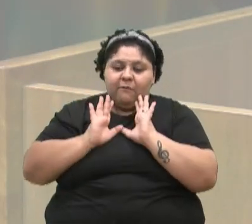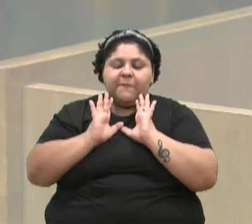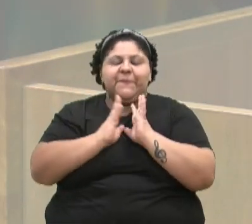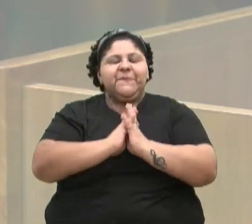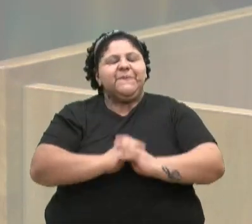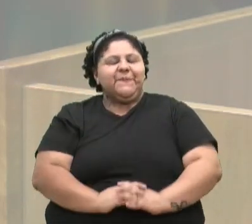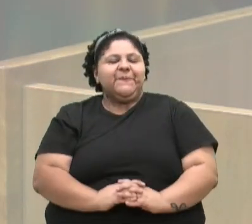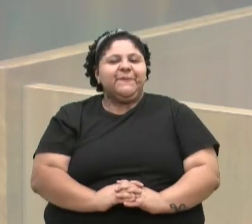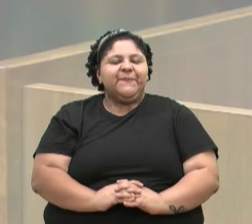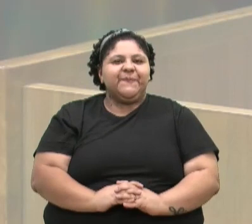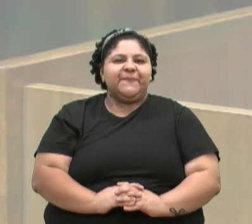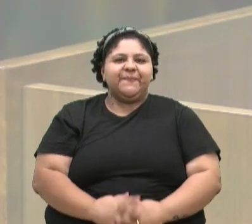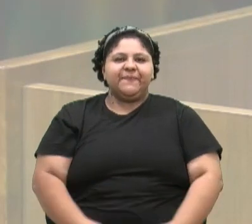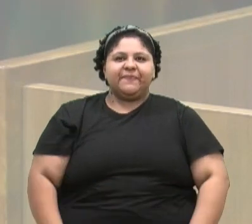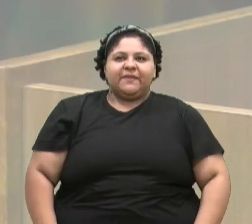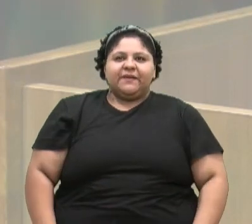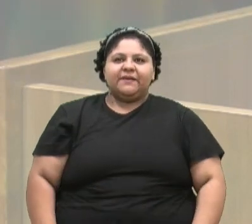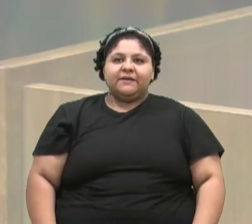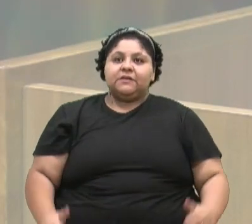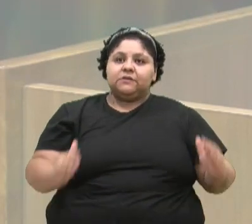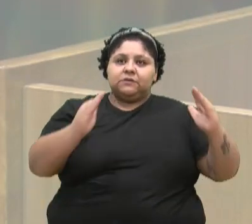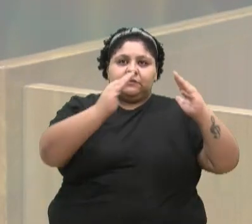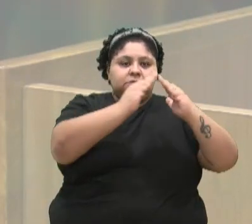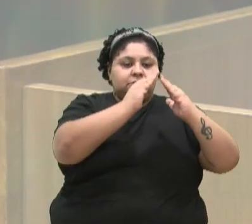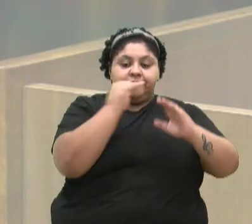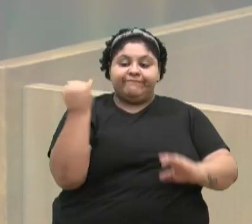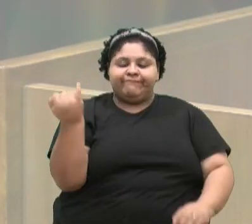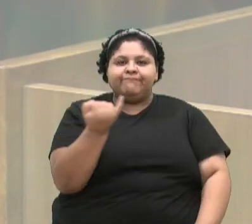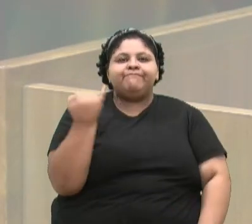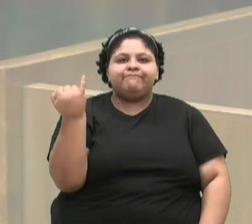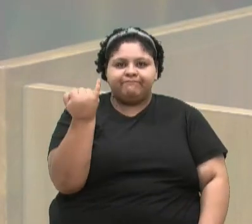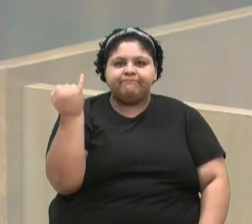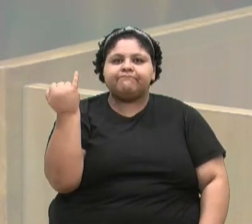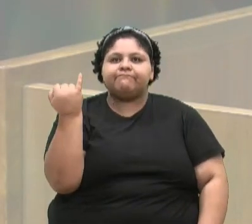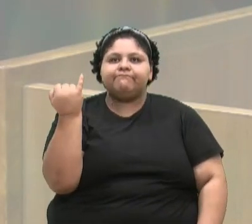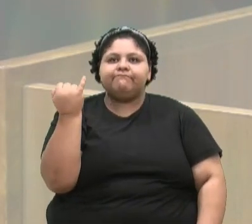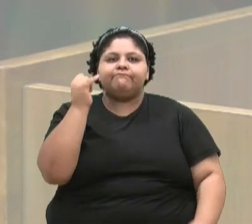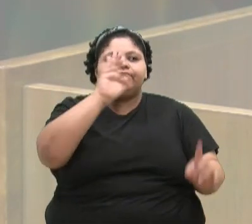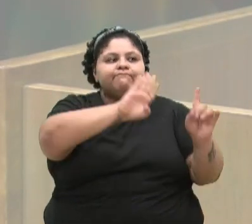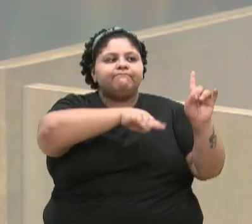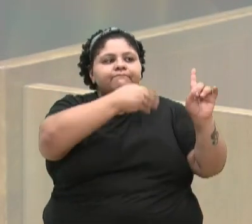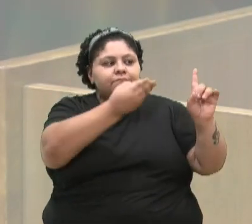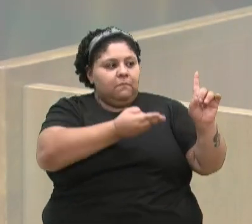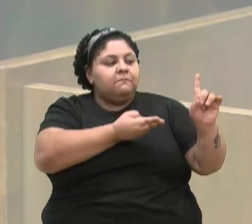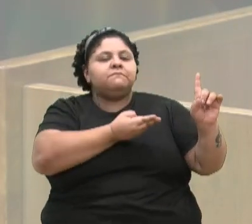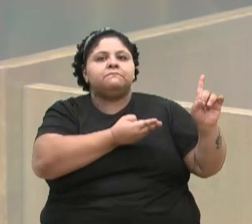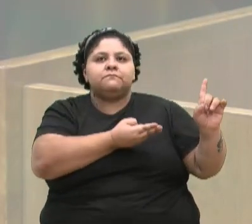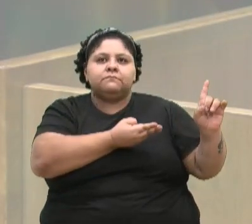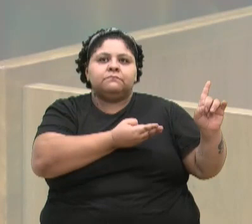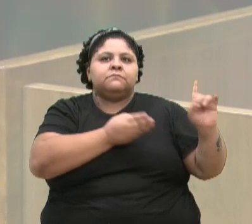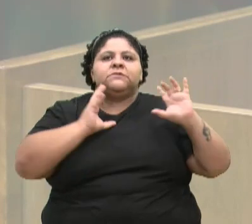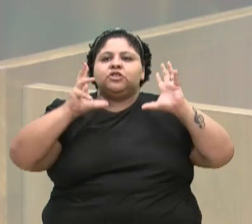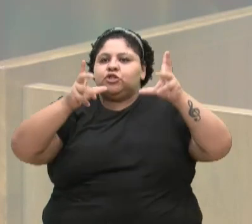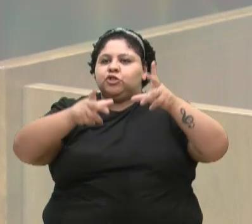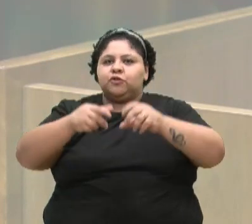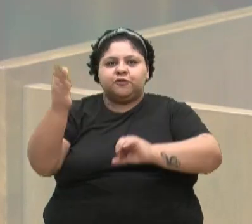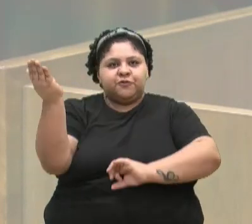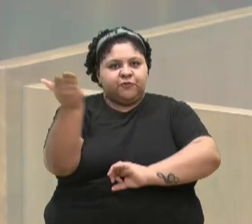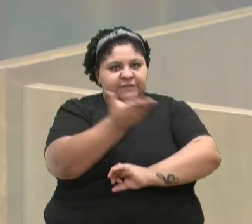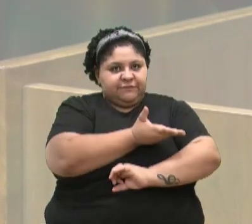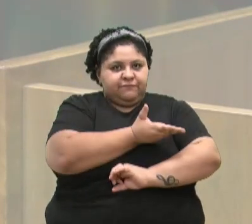né? Numa casa tão importante, essa homenagem de todos vocês.